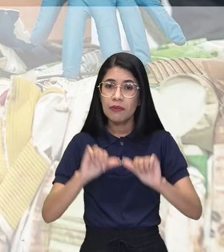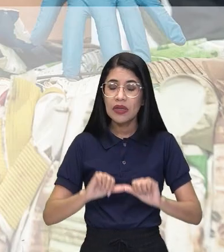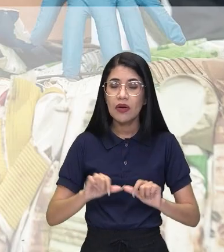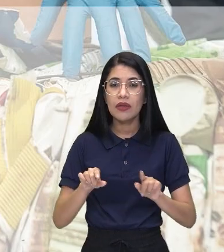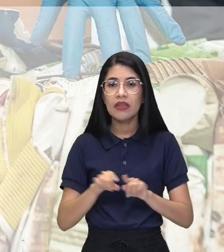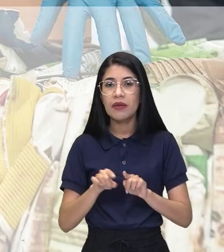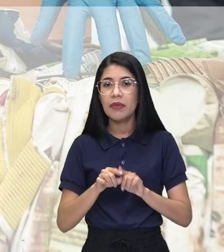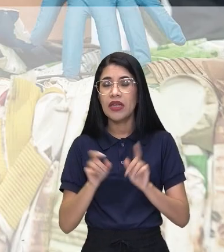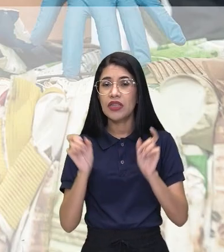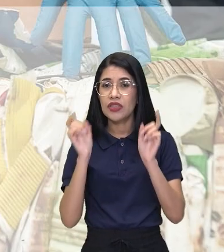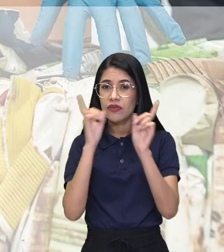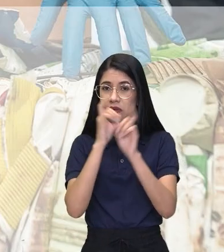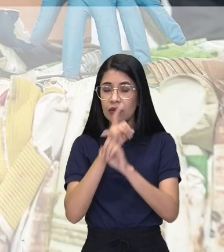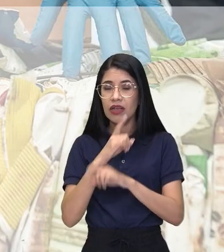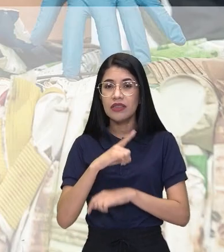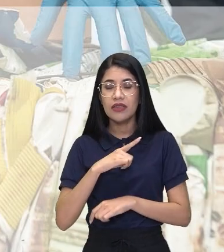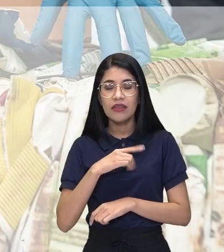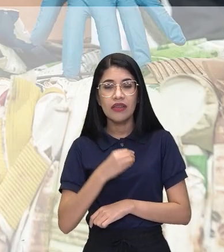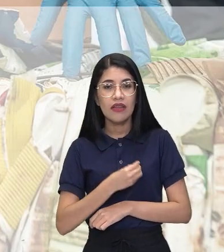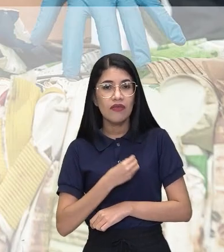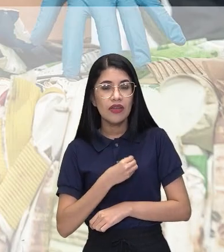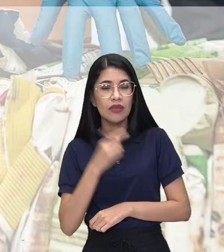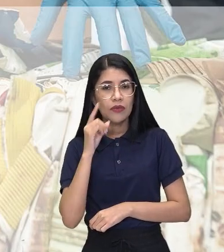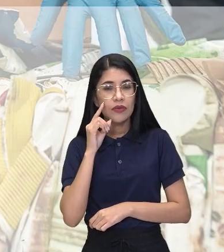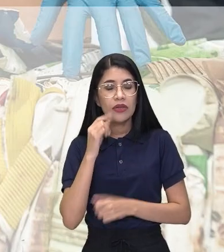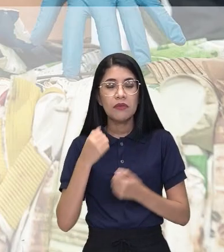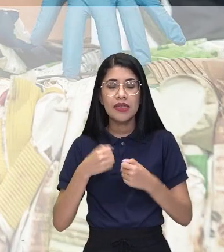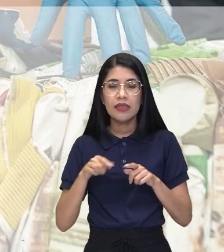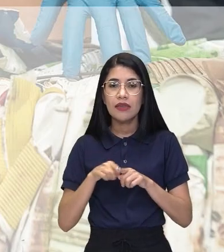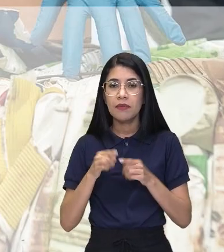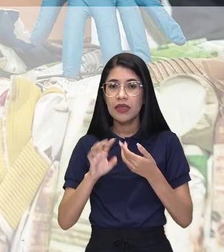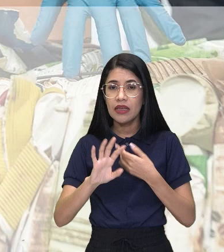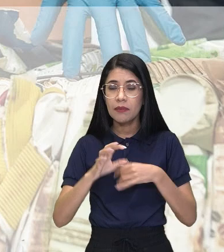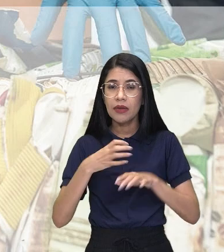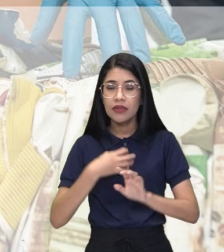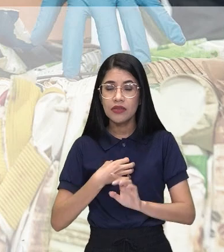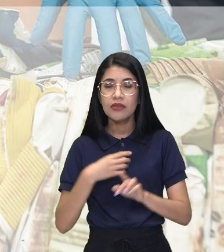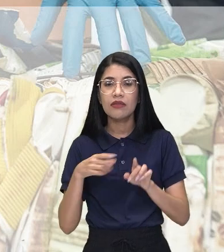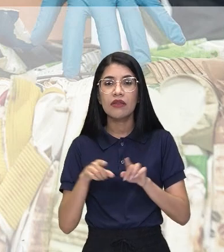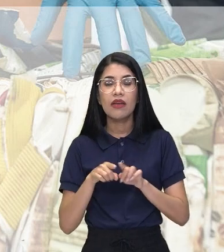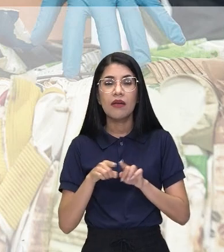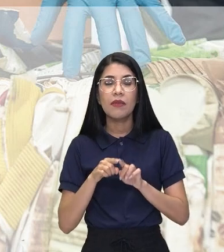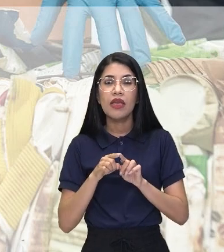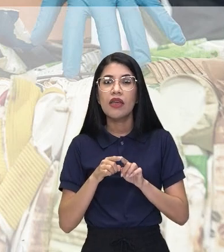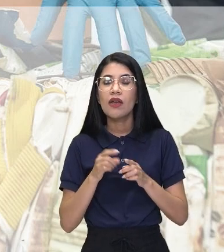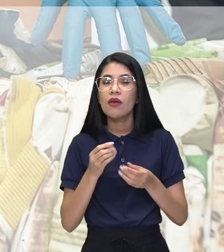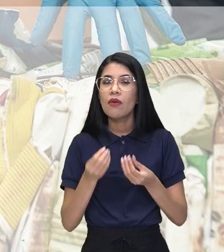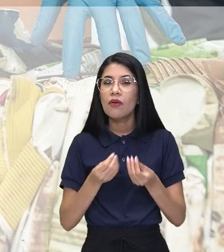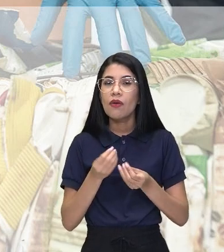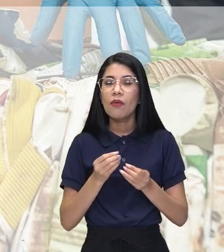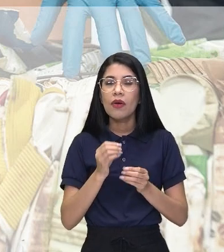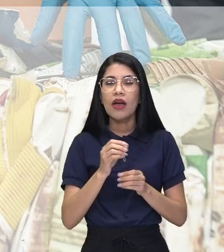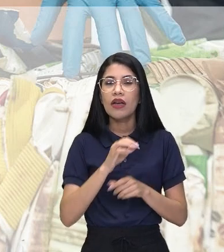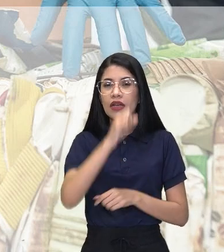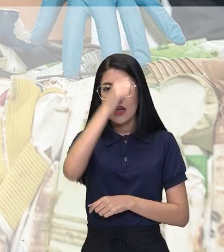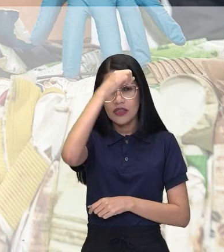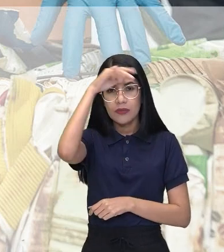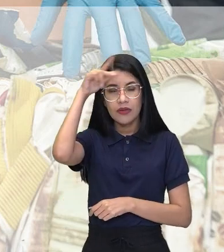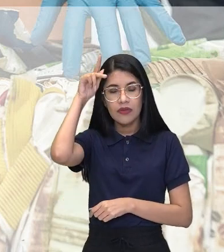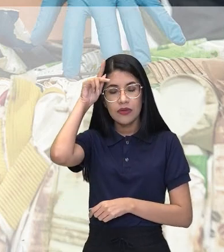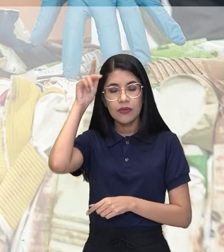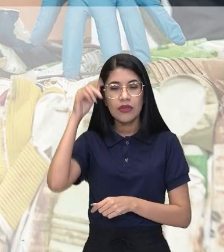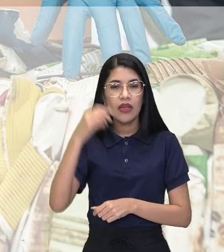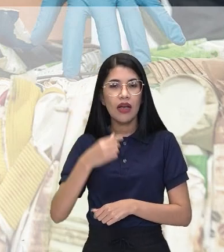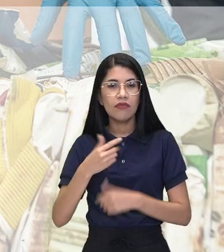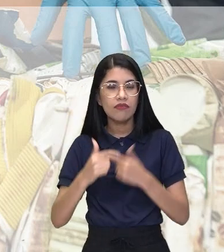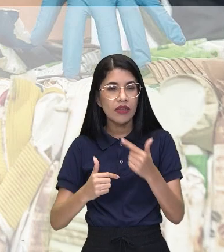gente nem imagina. Né? A questão da empatia também muito forte, a questão também de entender o que essas prefeituras estão fazendo